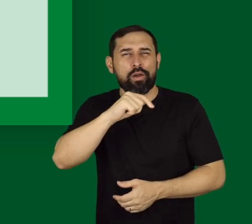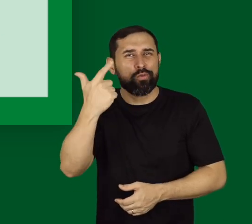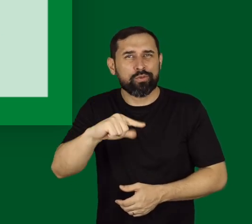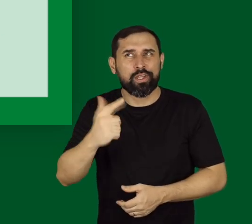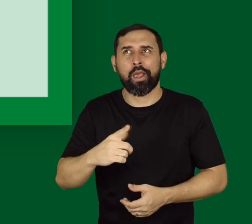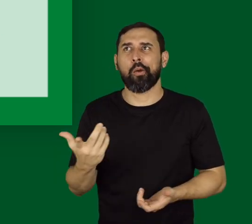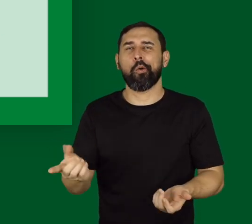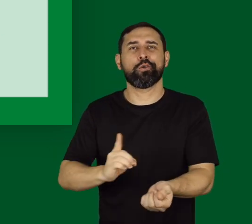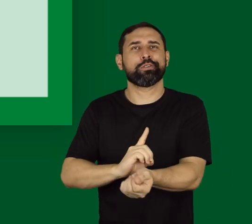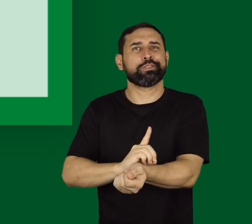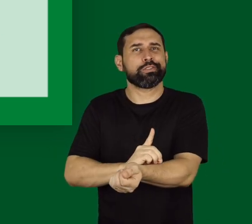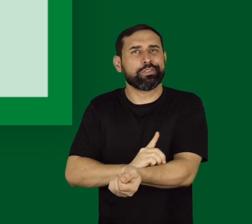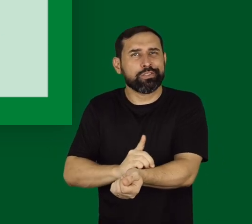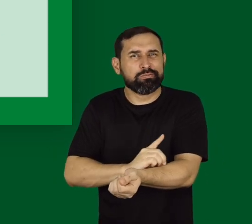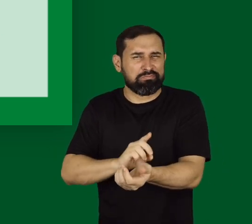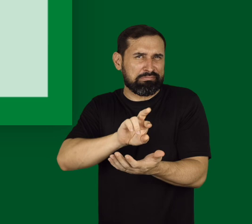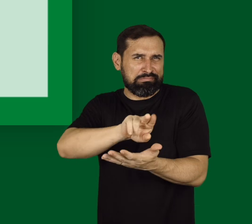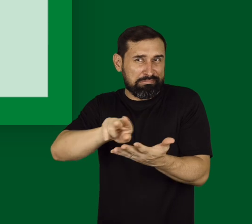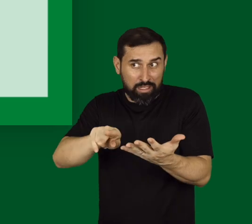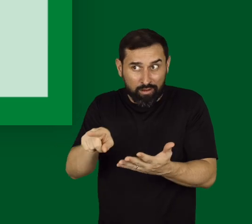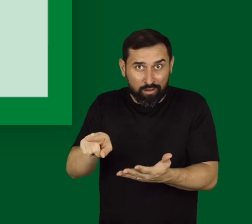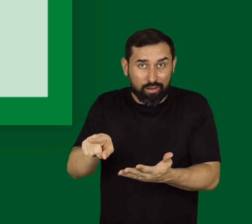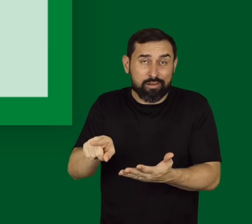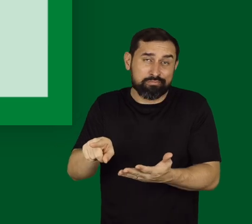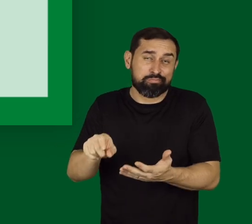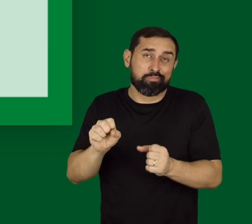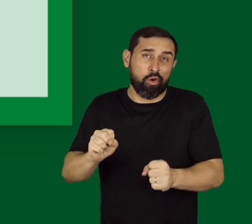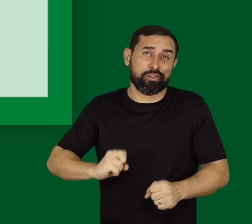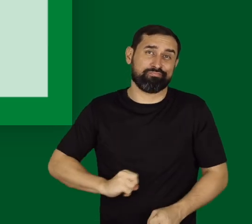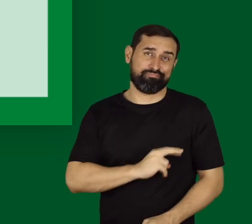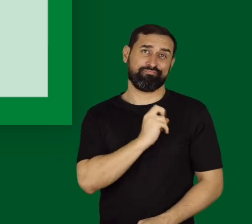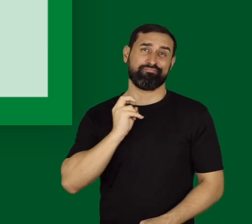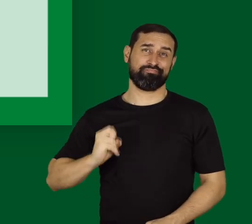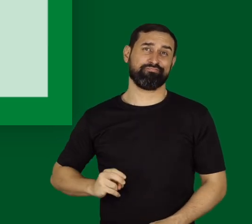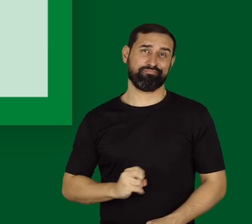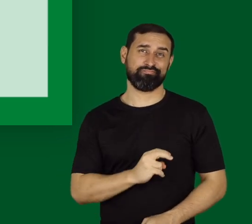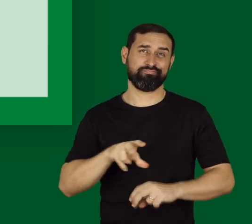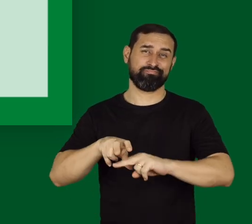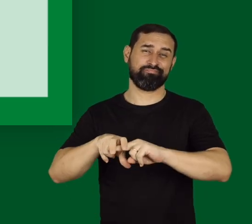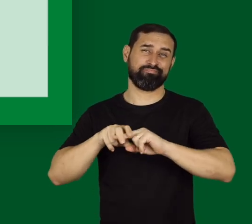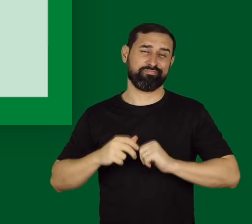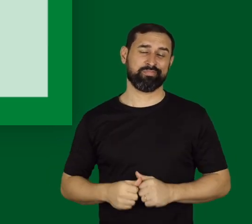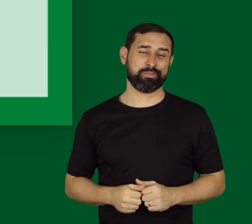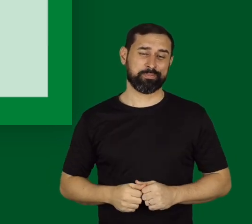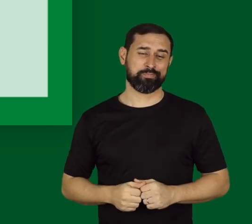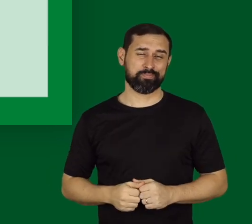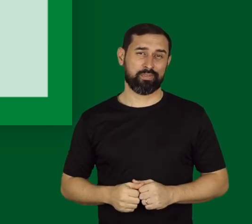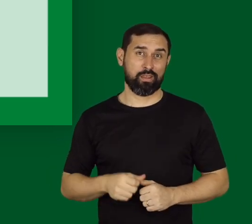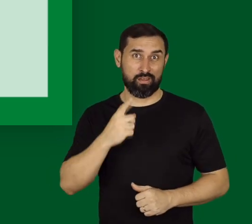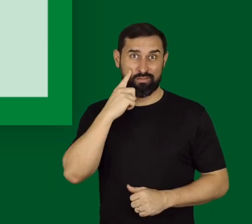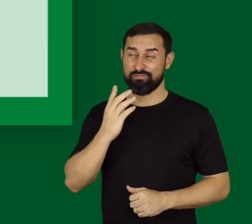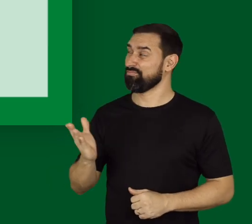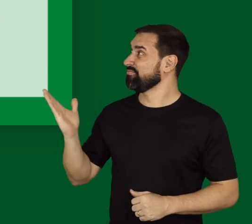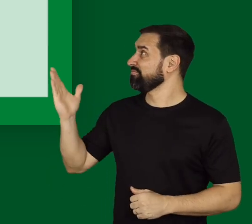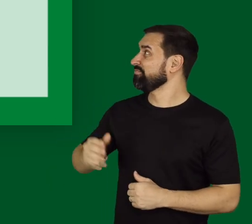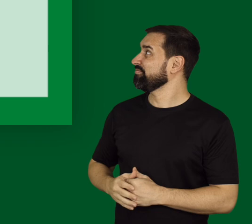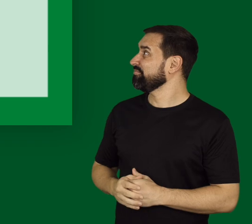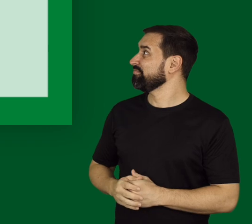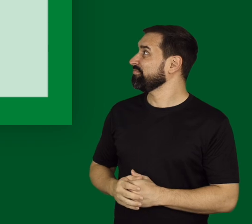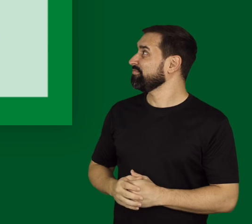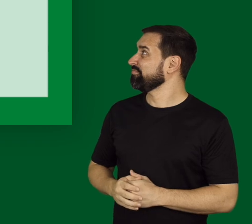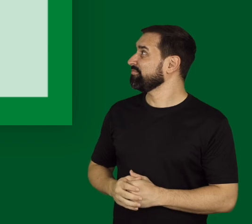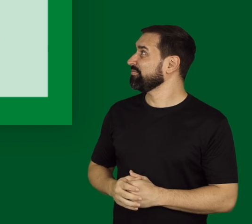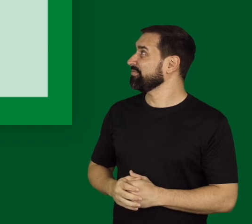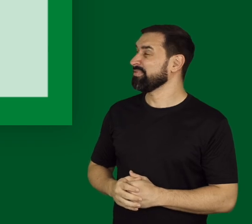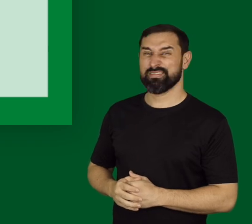crianças desidratadas, crianças com cetoacidose diabética. Então aqui é bem característico de uma criança com